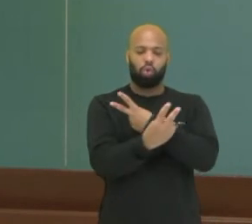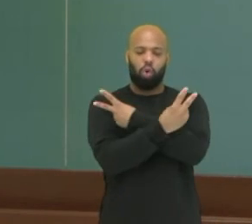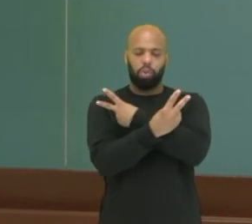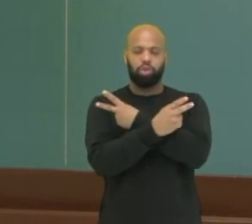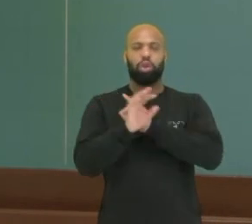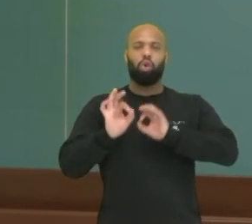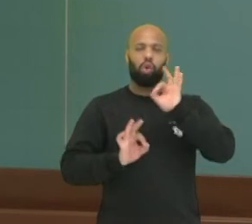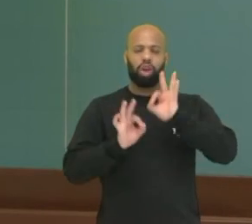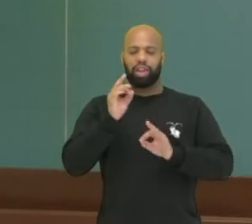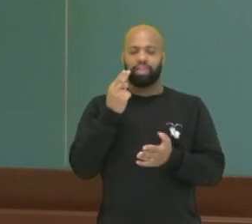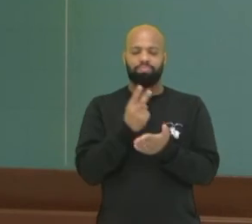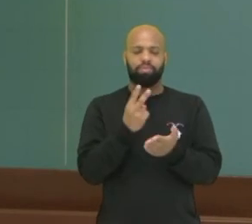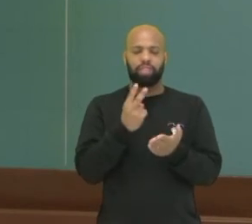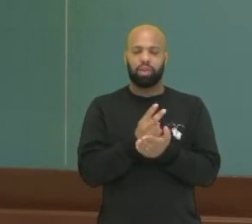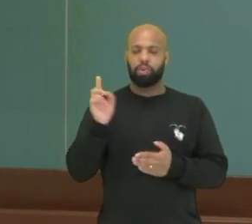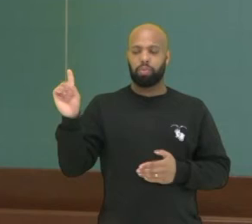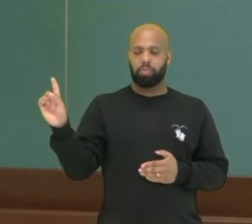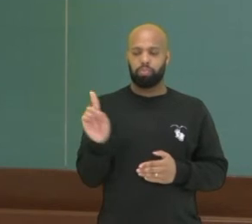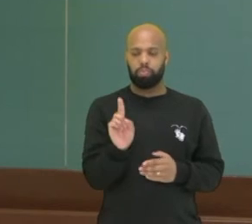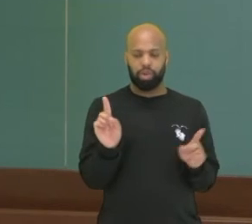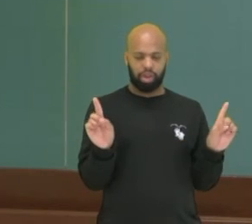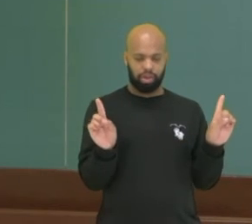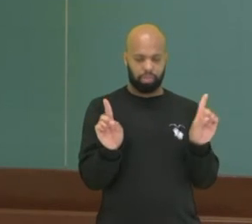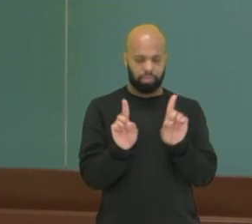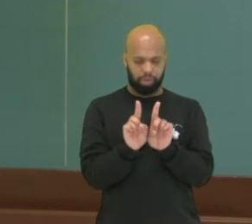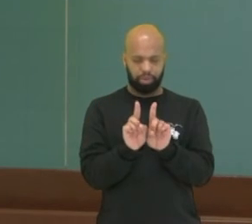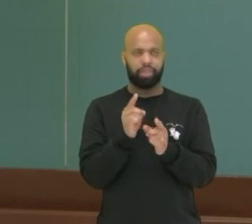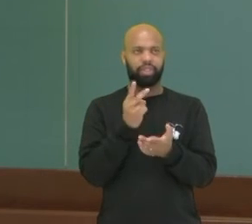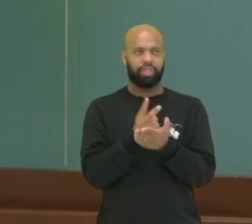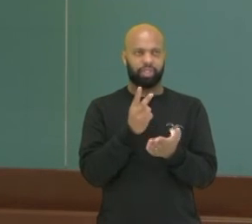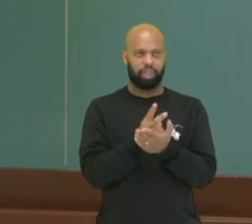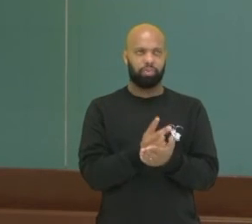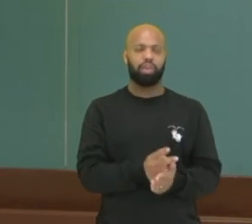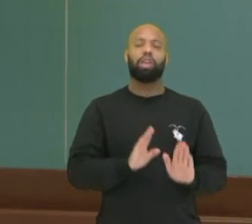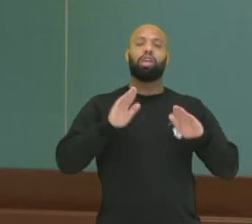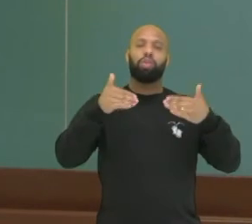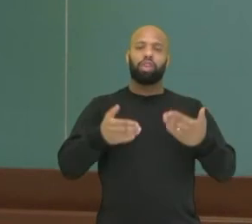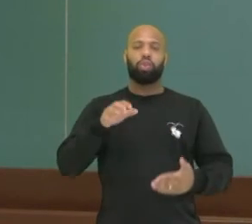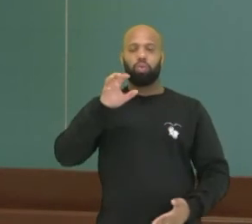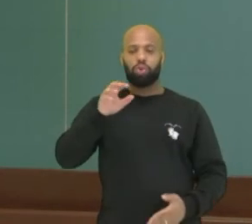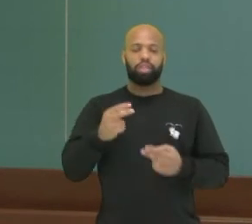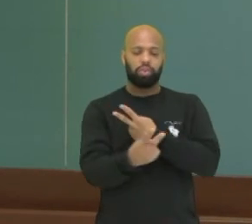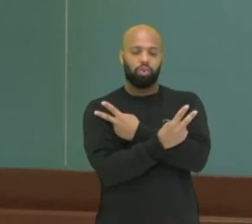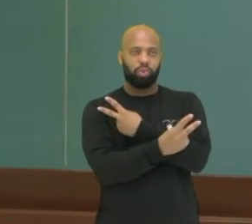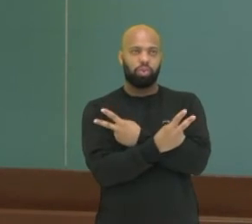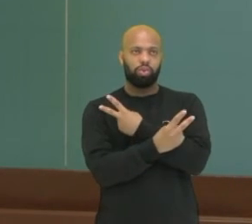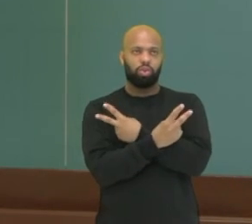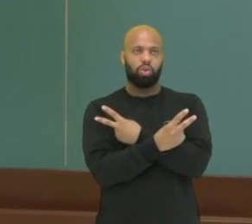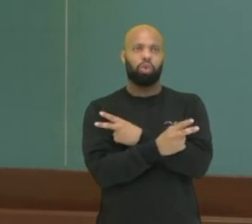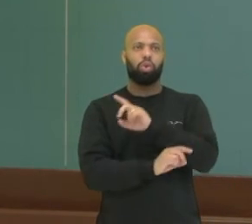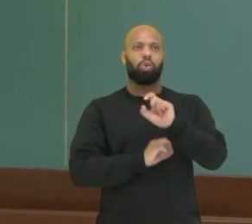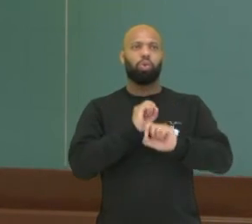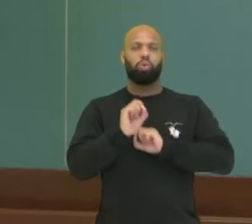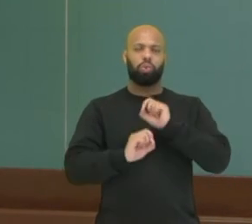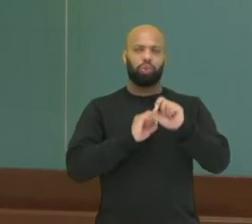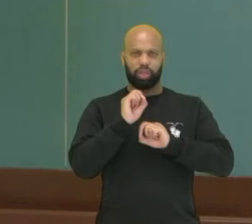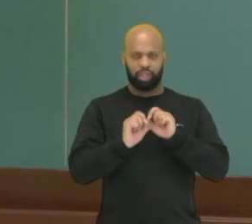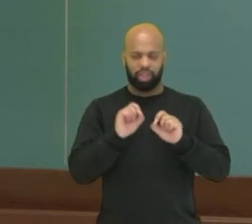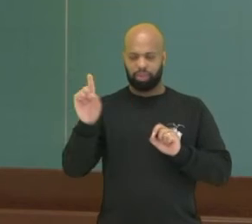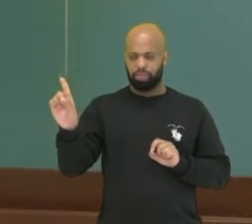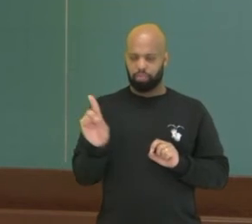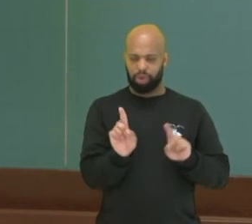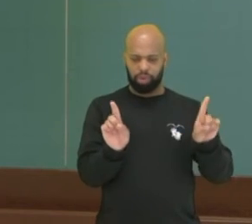em pares, ok? Pares homólogos. Esses cromossomos constituem o par que possui